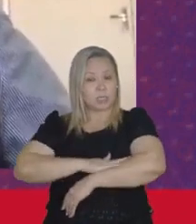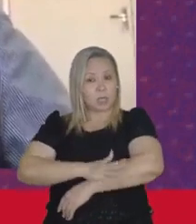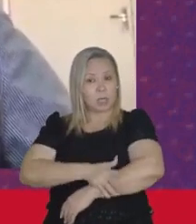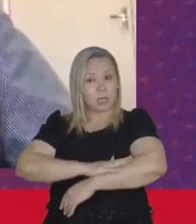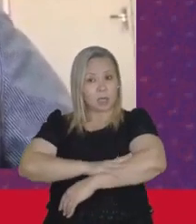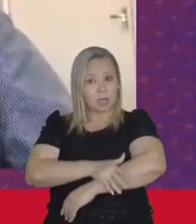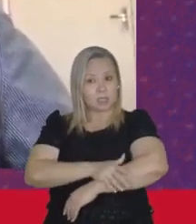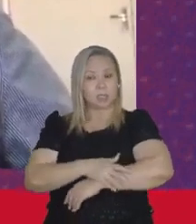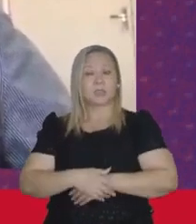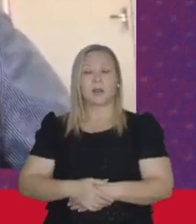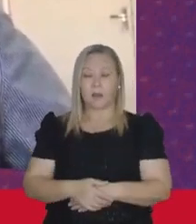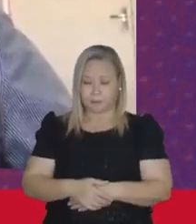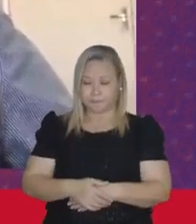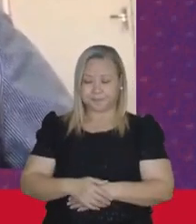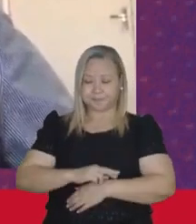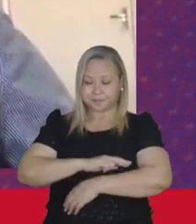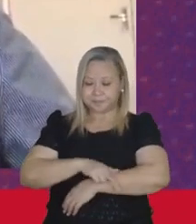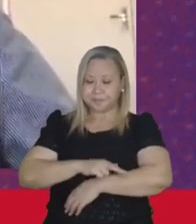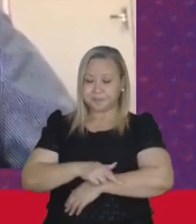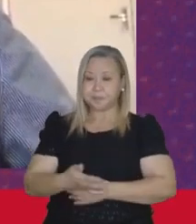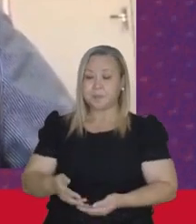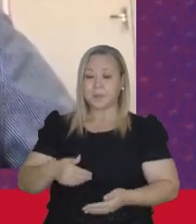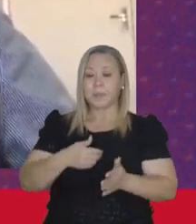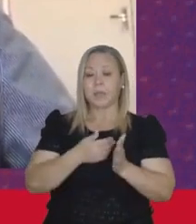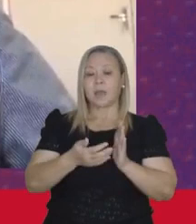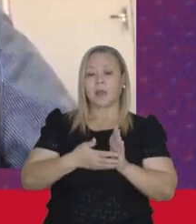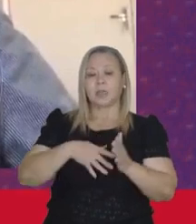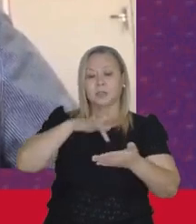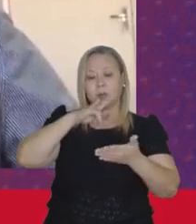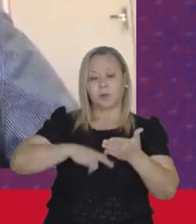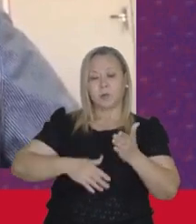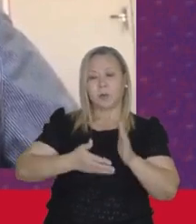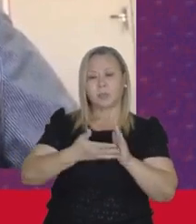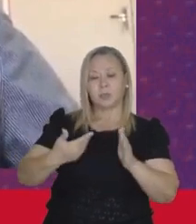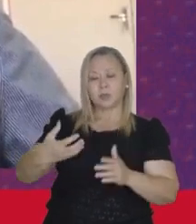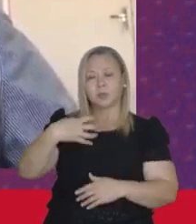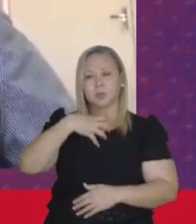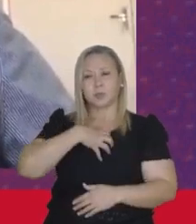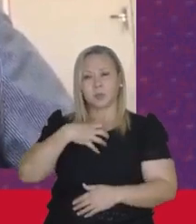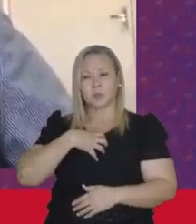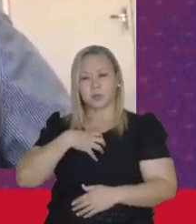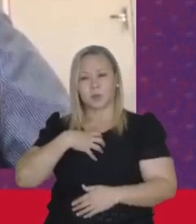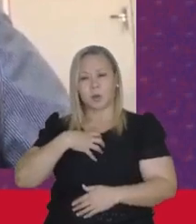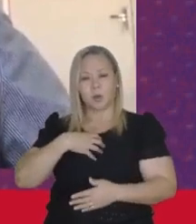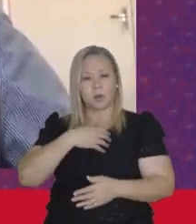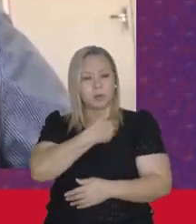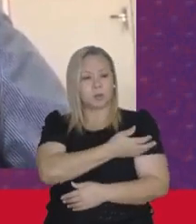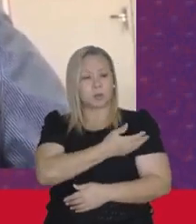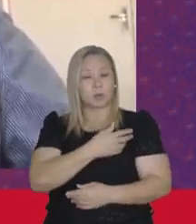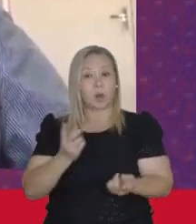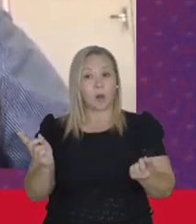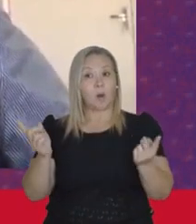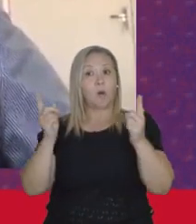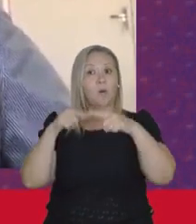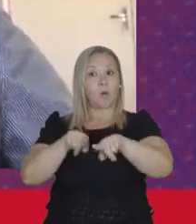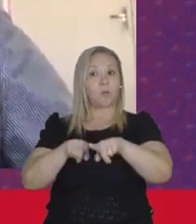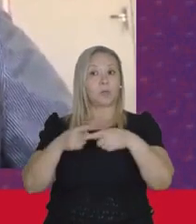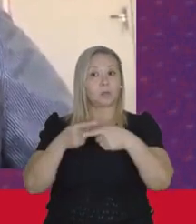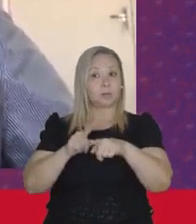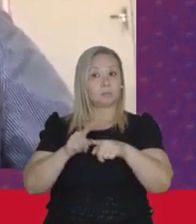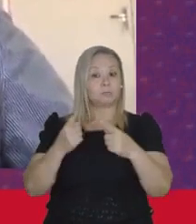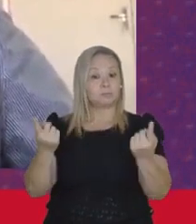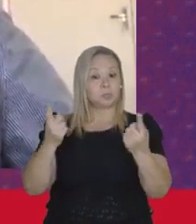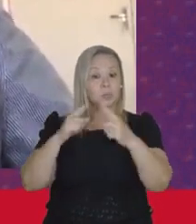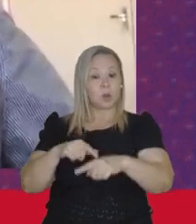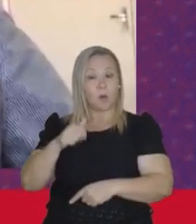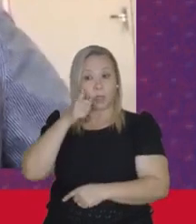à Convenção sobre a Eliminação de todas as formas de discriminação contra a mulher,